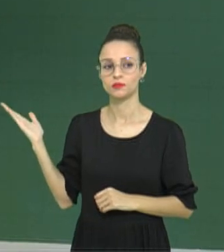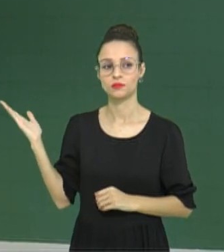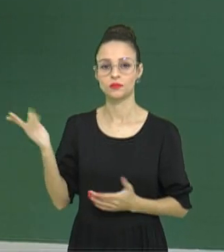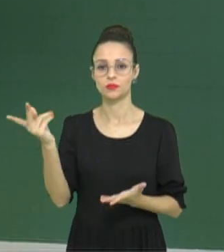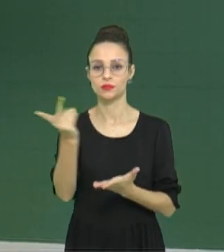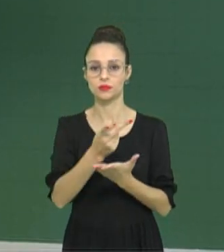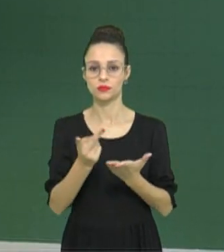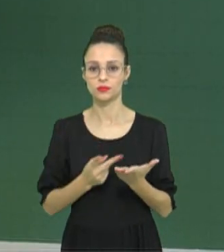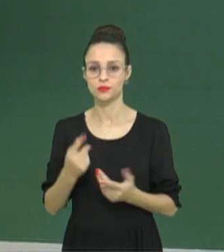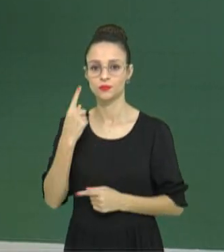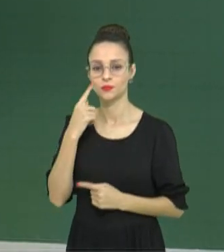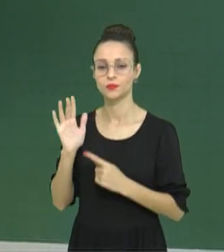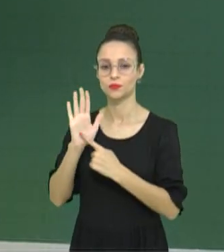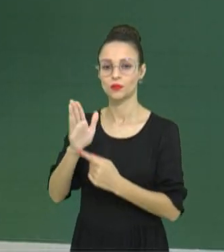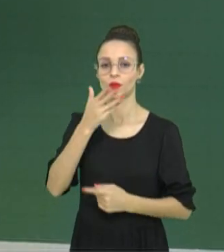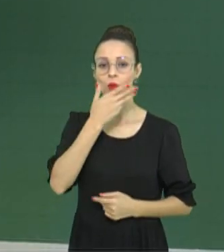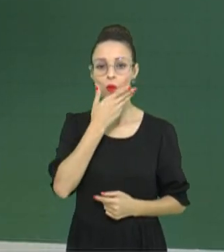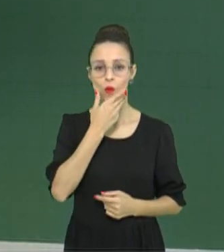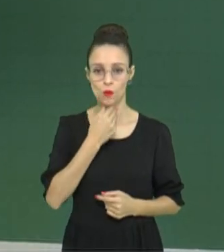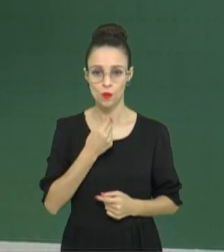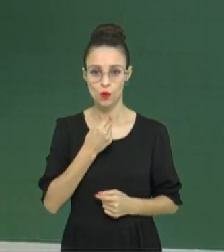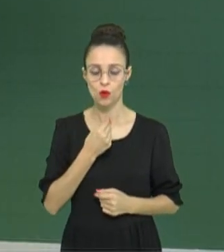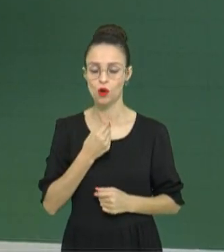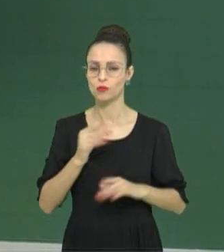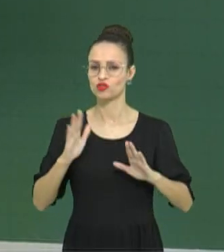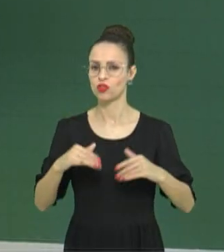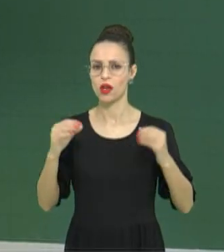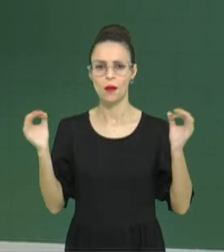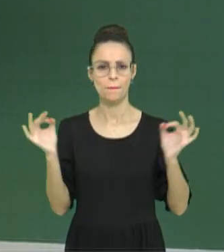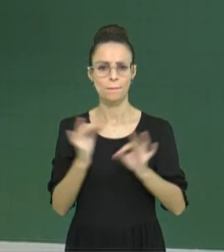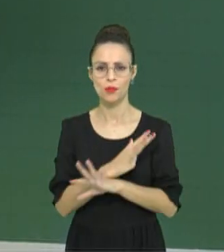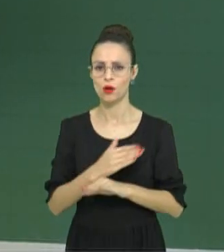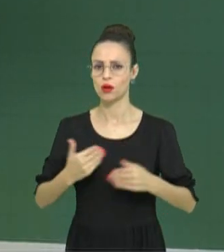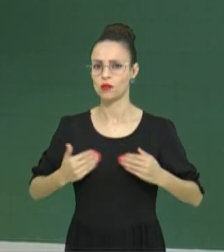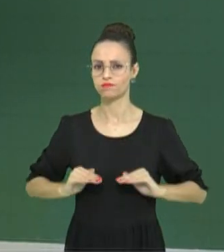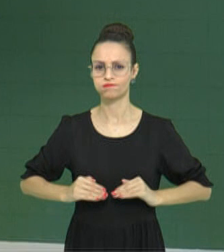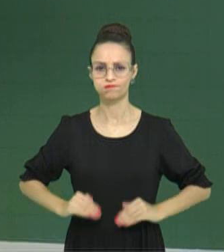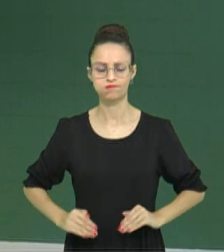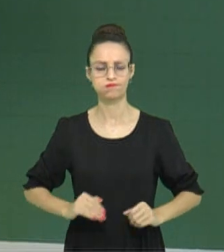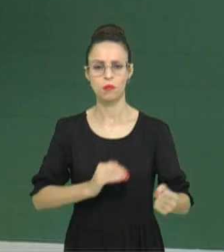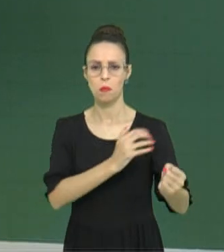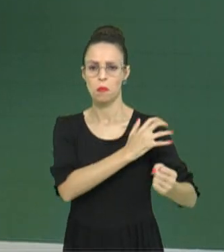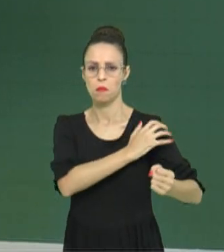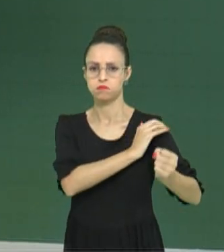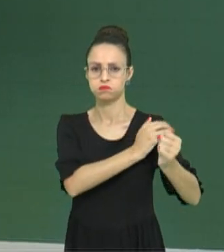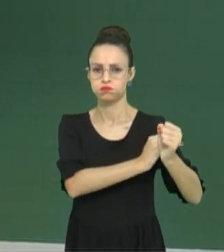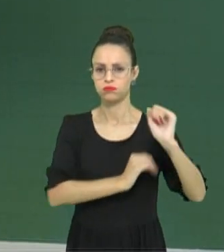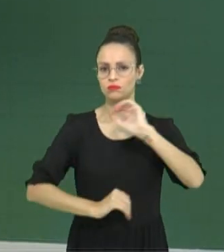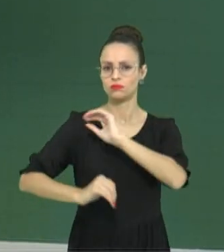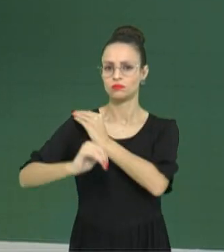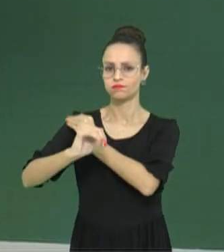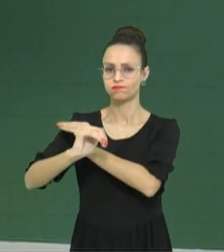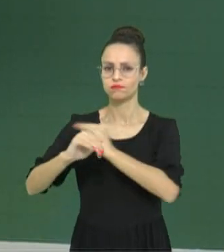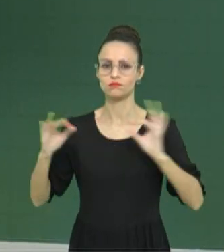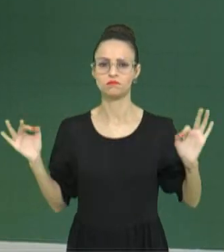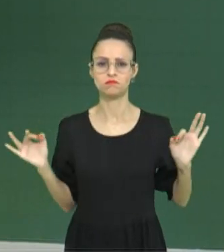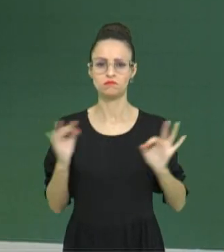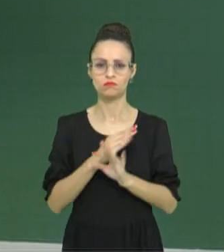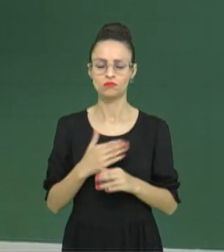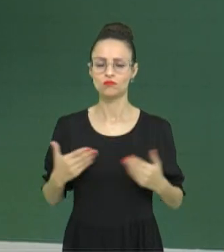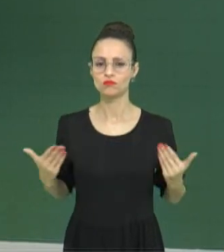desenho, a gente tem um homem todo malhado, todo musculoso, corpo